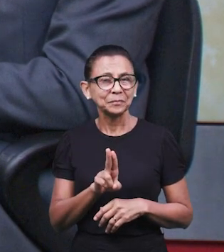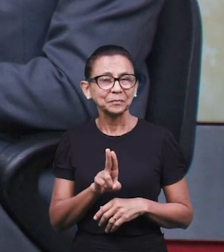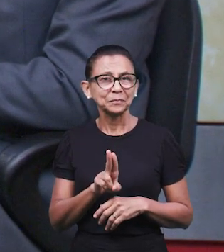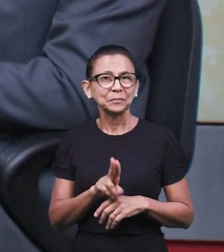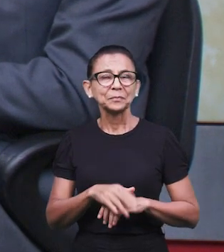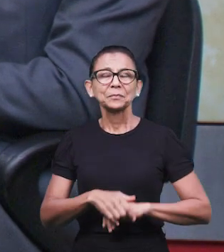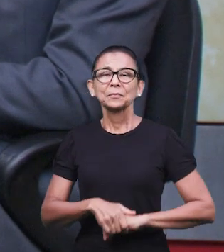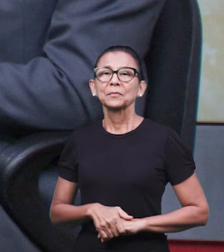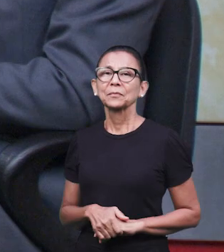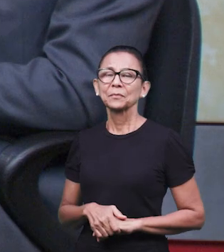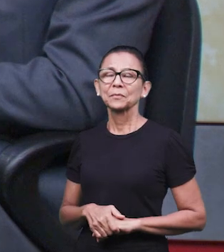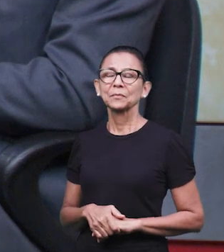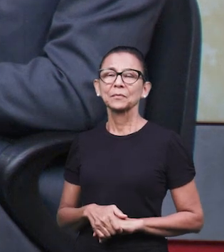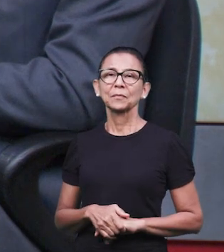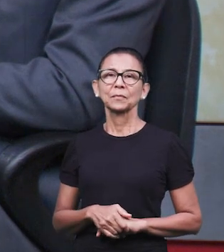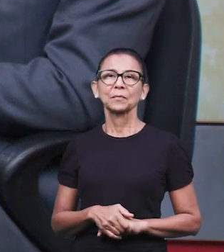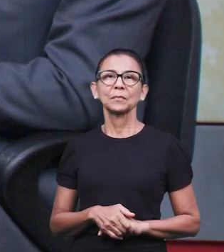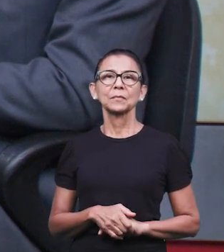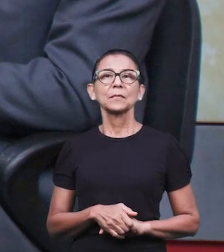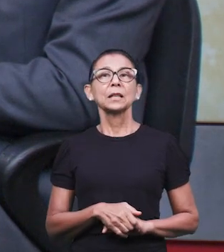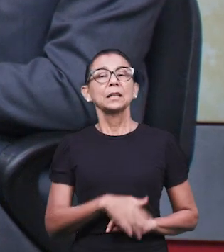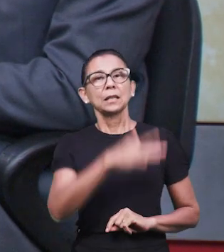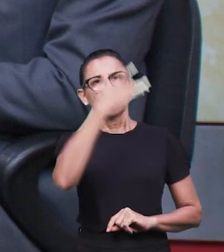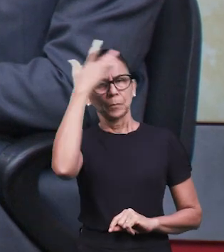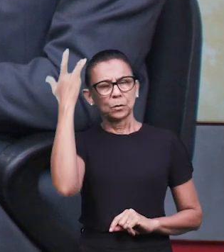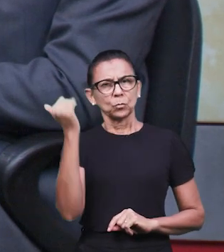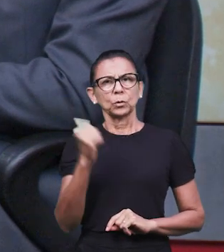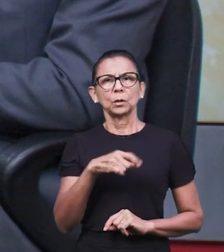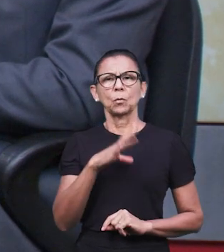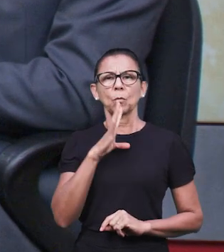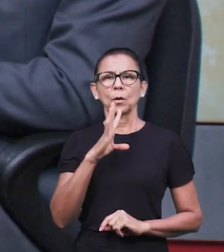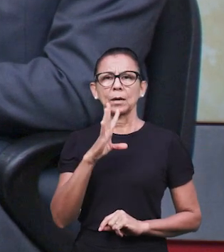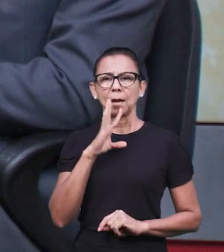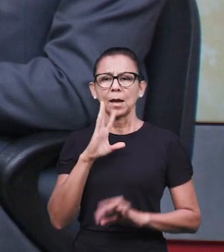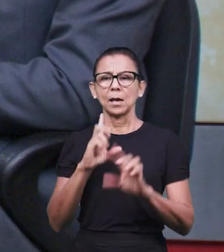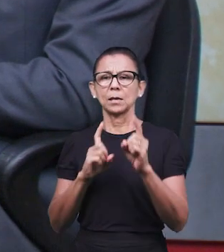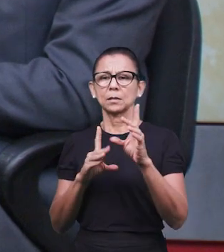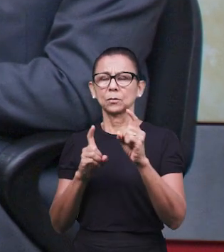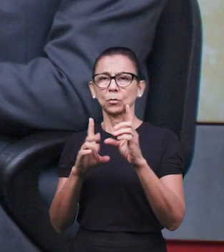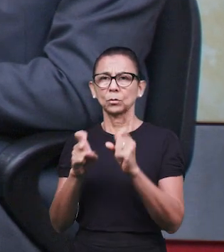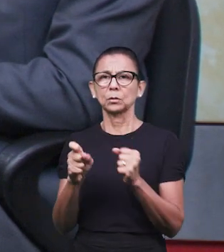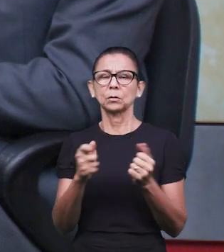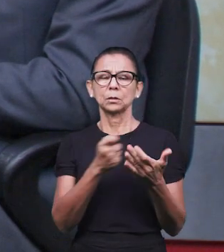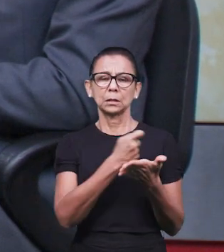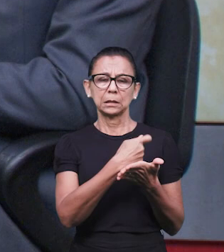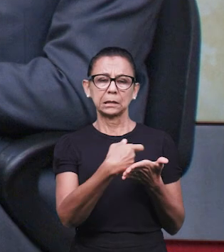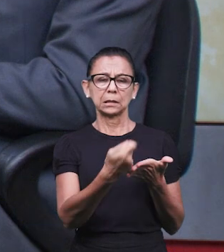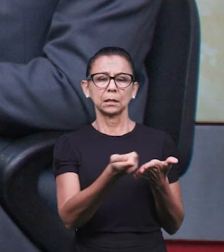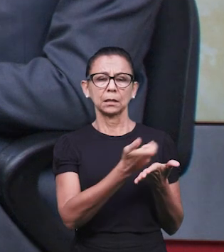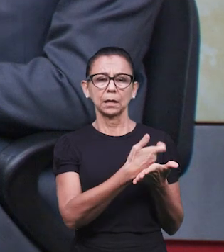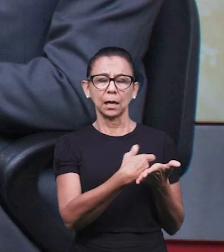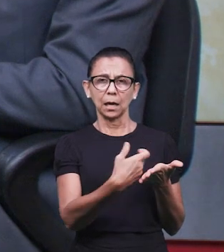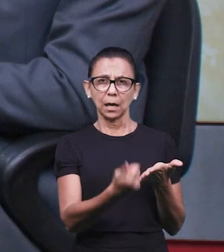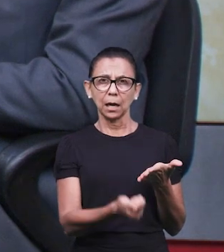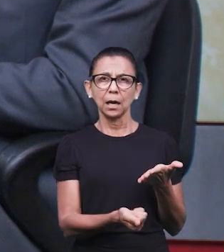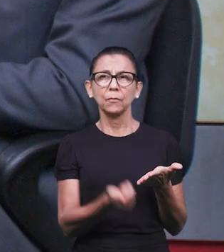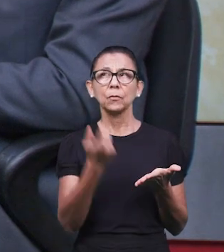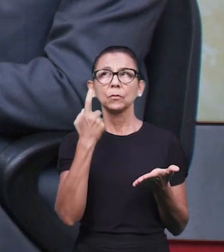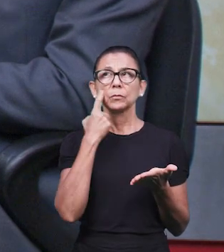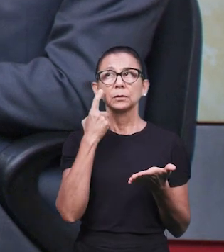absorveu a doutrina. E já alguém que ele tem doutrina, quando ele escreve, você vê pela linguagem,